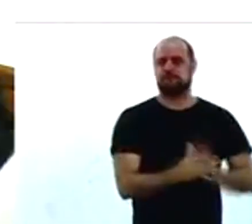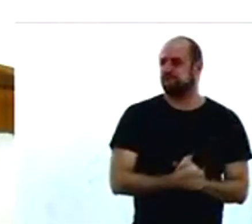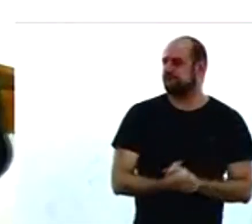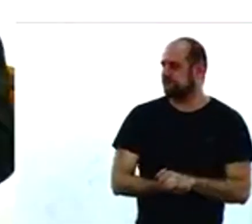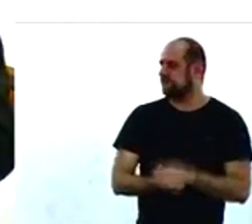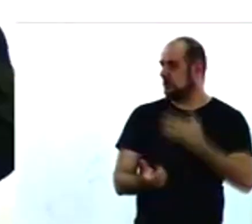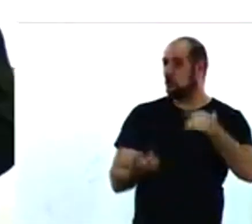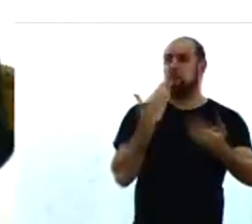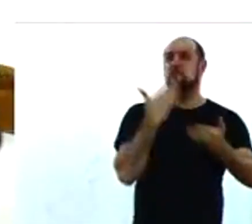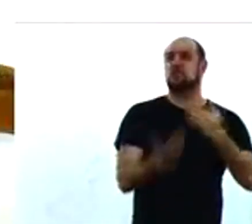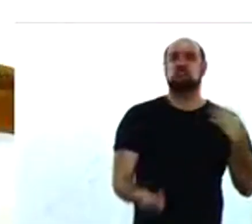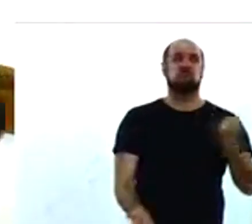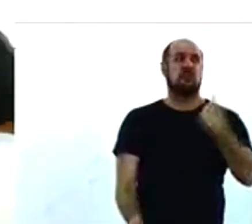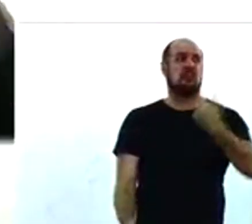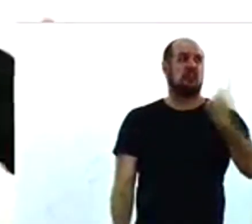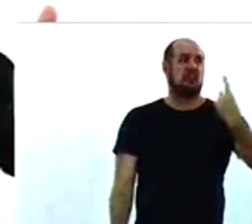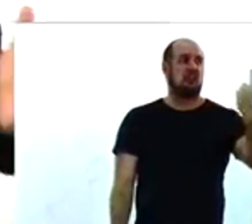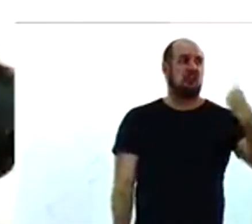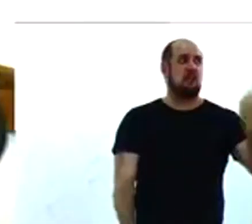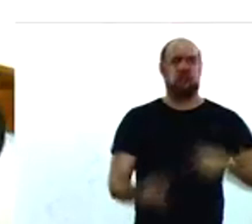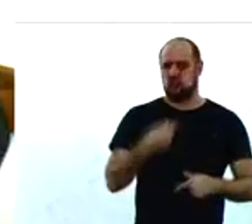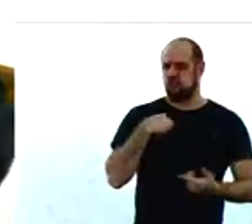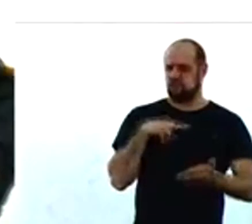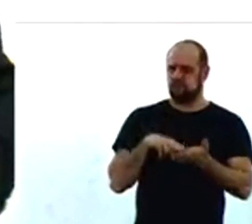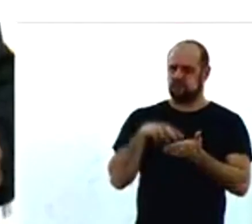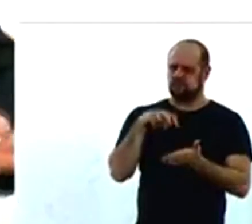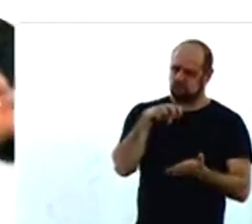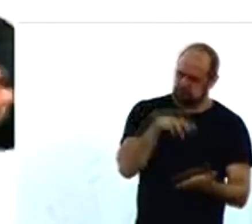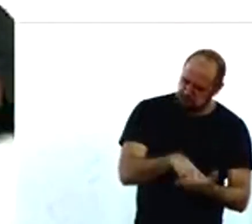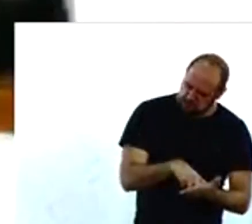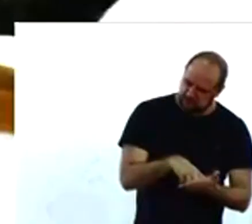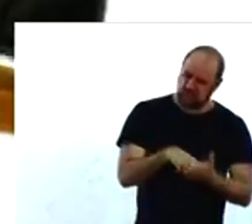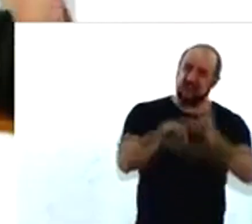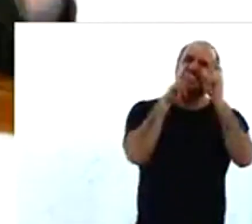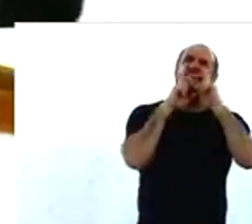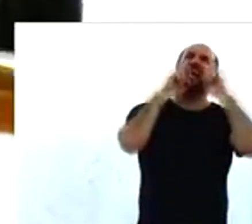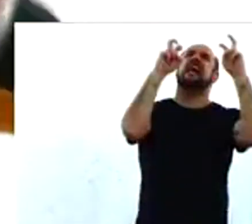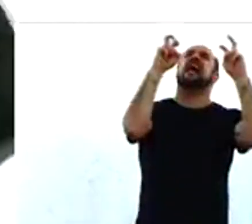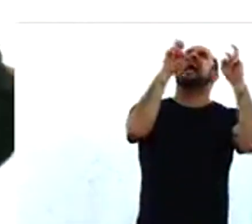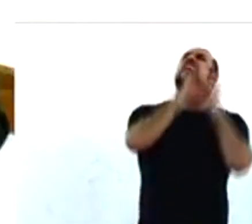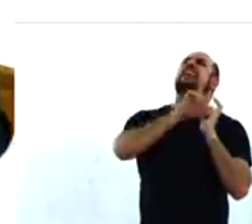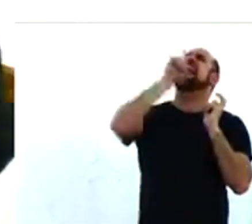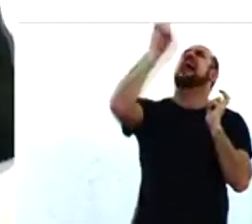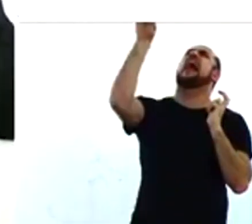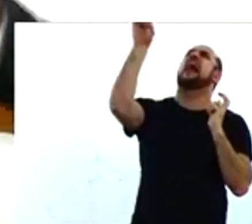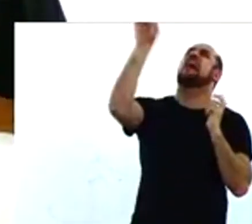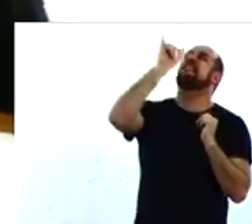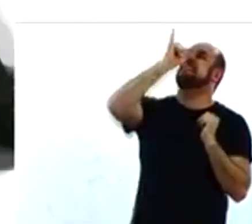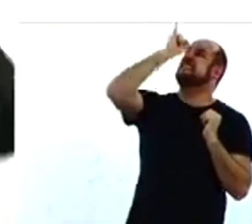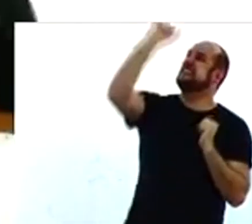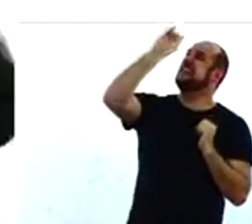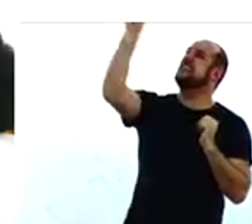me perdi. E aí eu me ajoelhei, o ateu falando, e gritei: Deus, se o